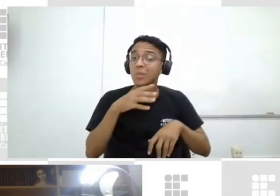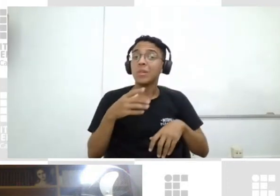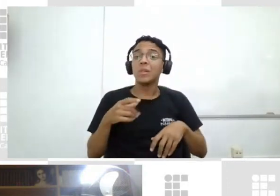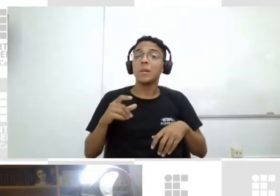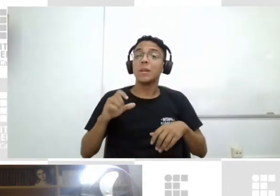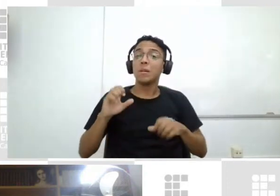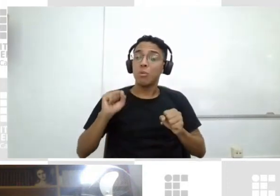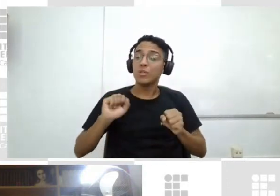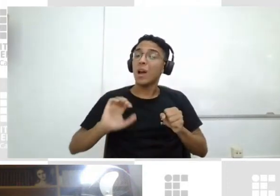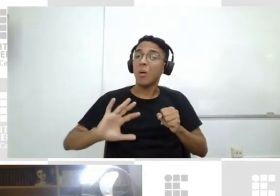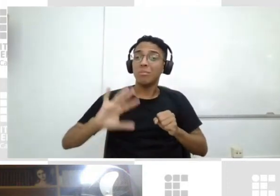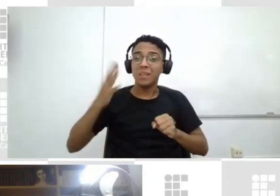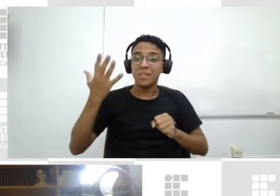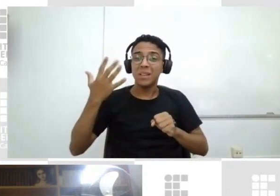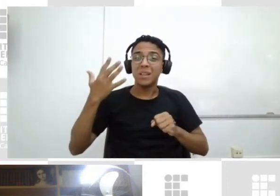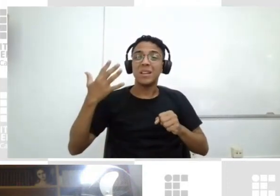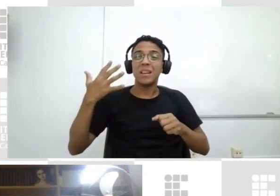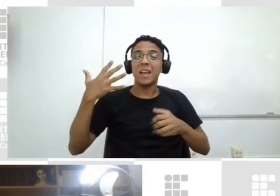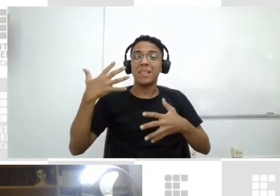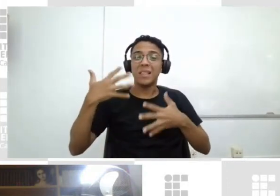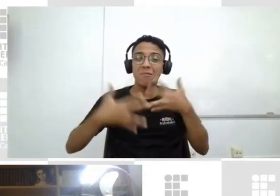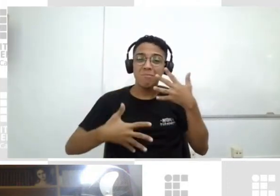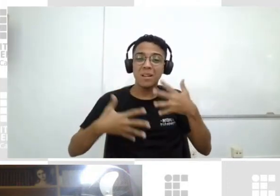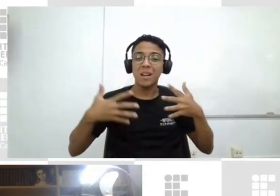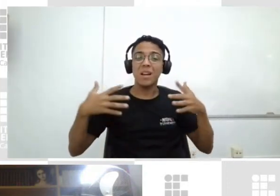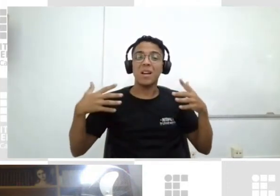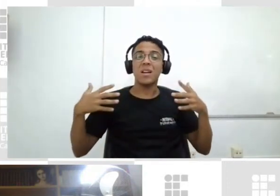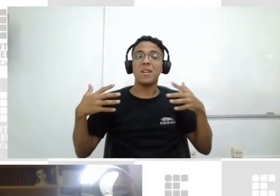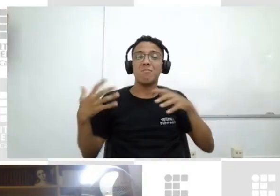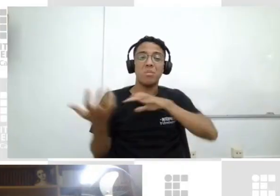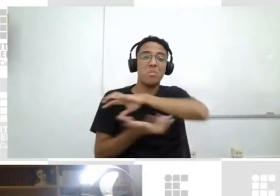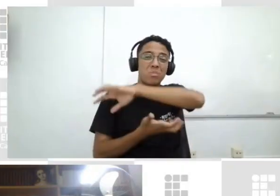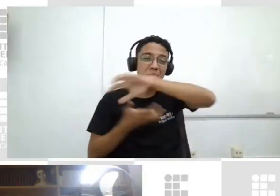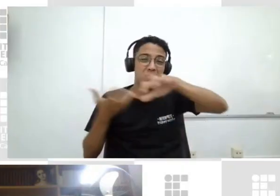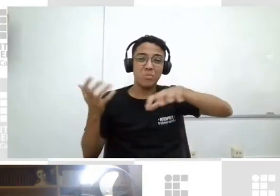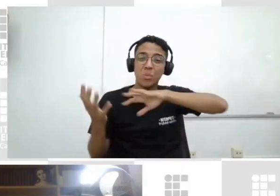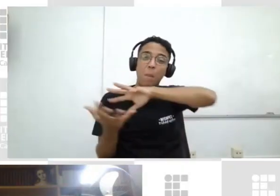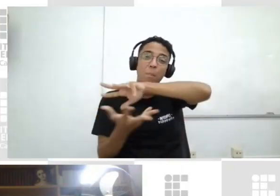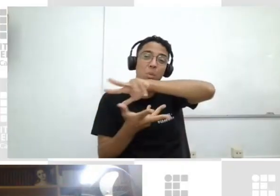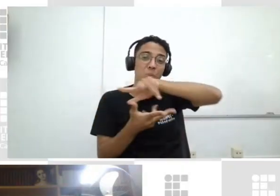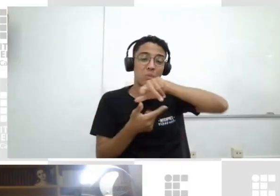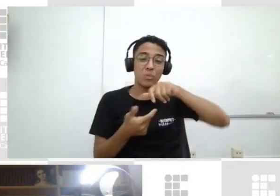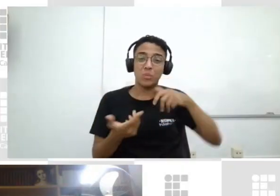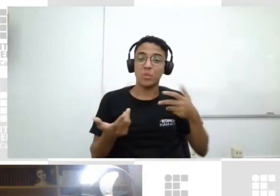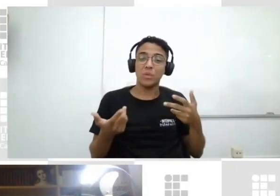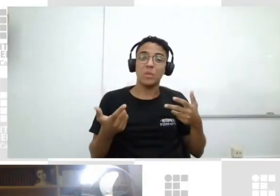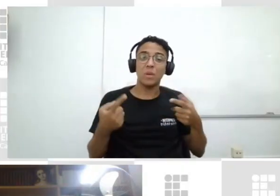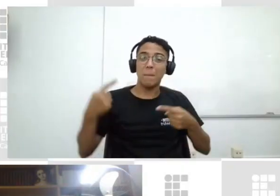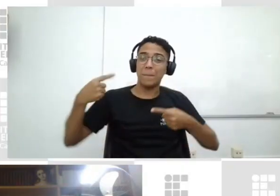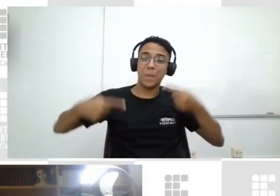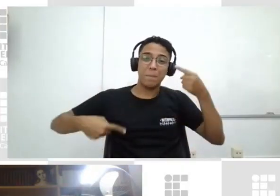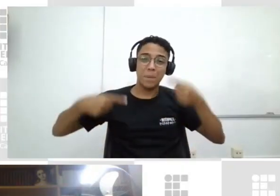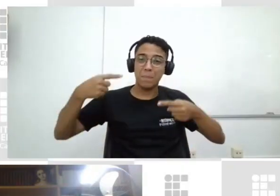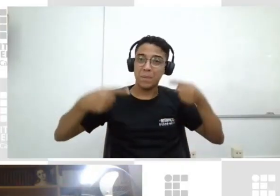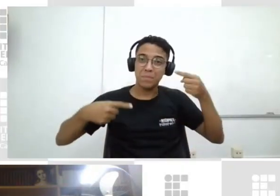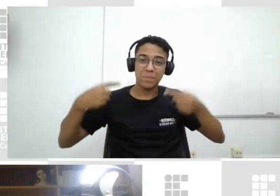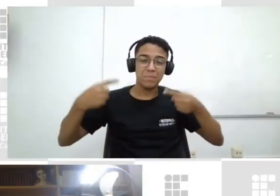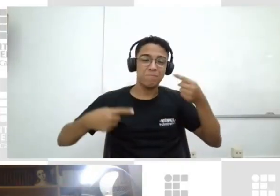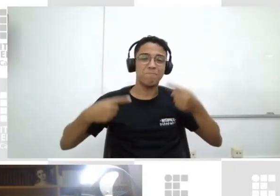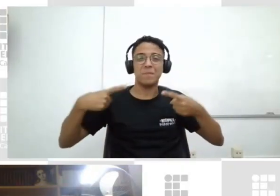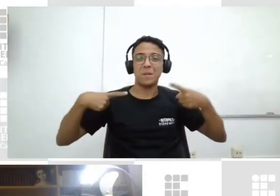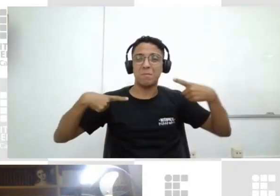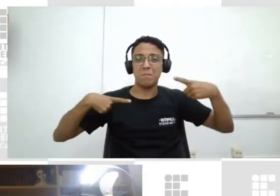colapso civilizacional, a confissão da ideia de que nós não podemos conviver no mesmo espaço, isso é uma confissão de derrota